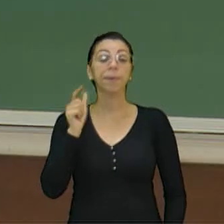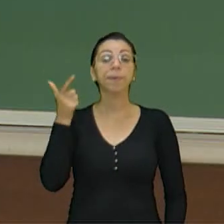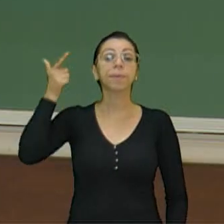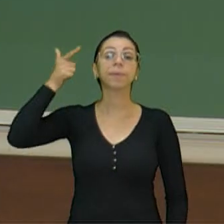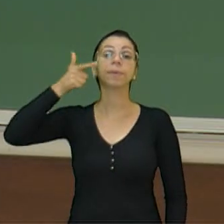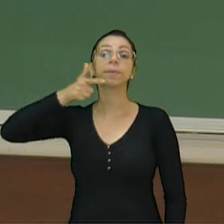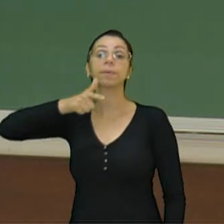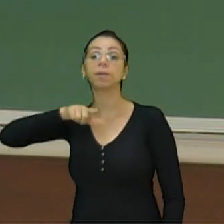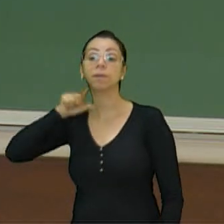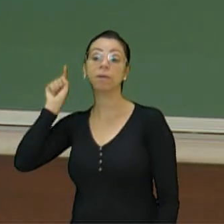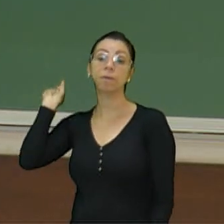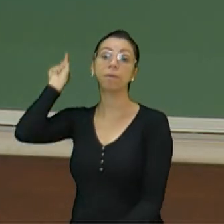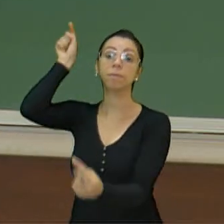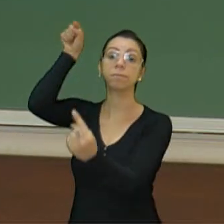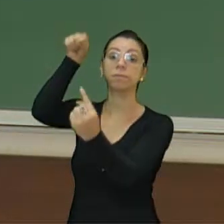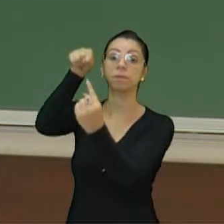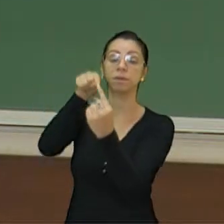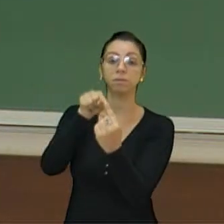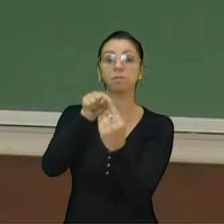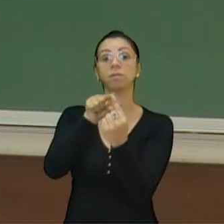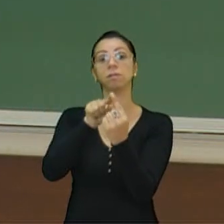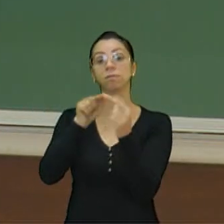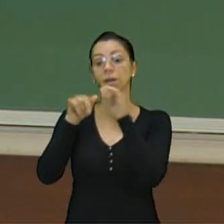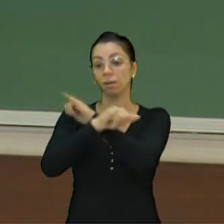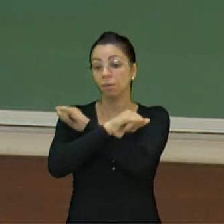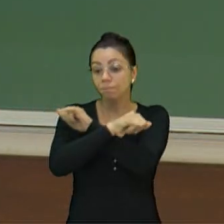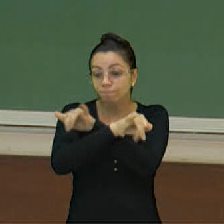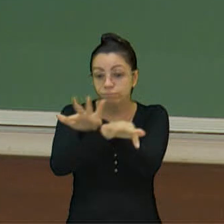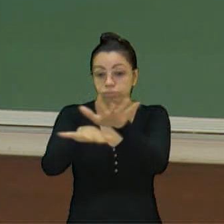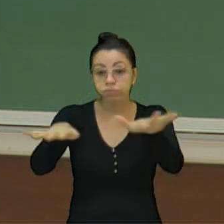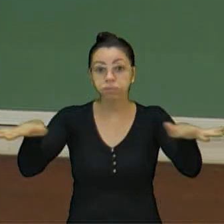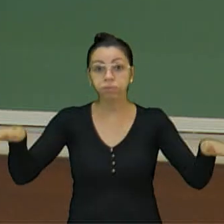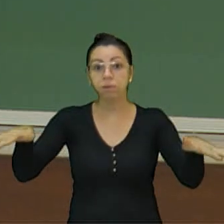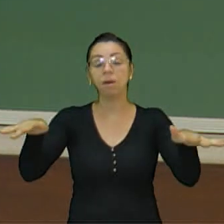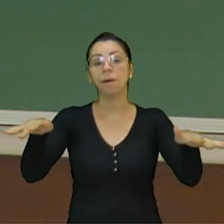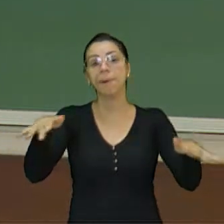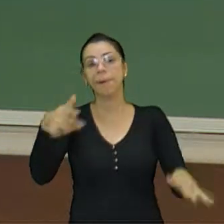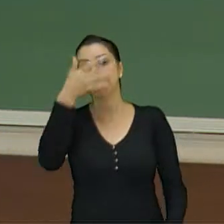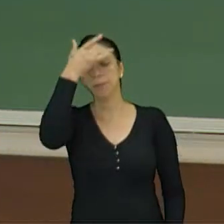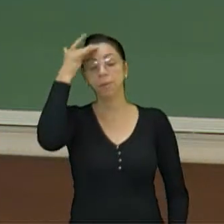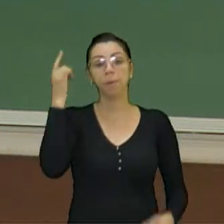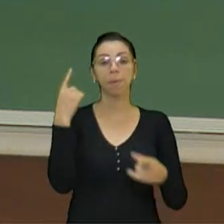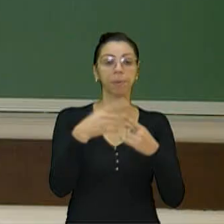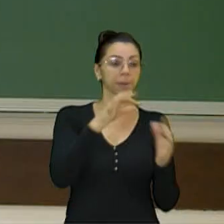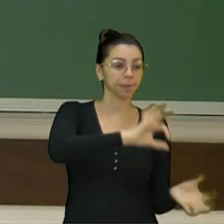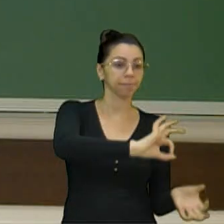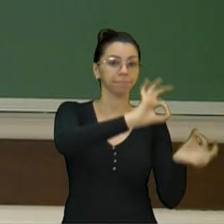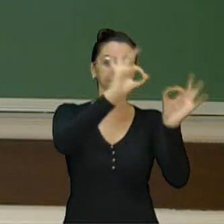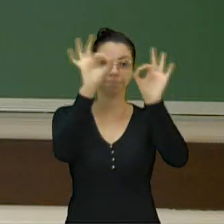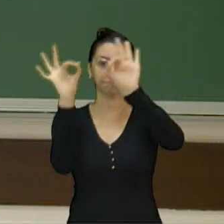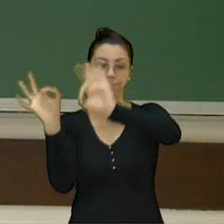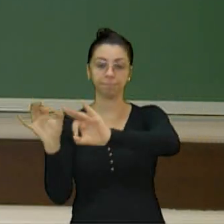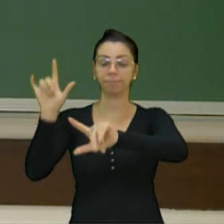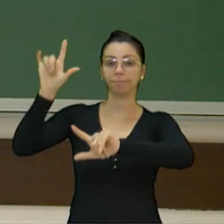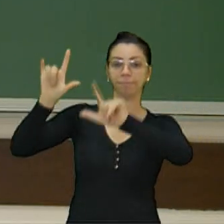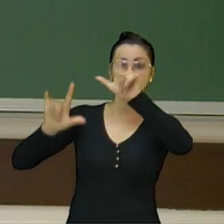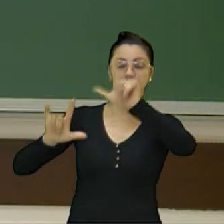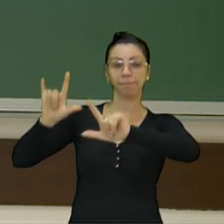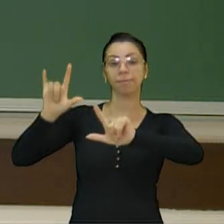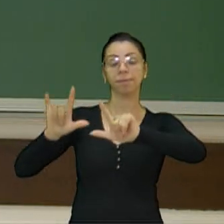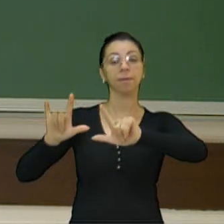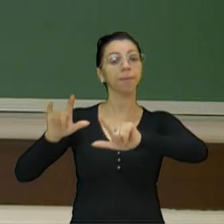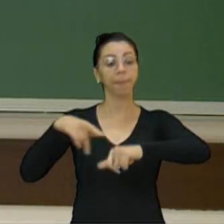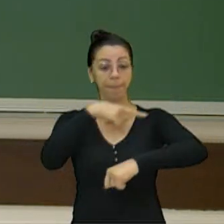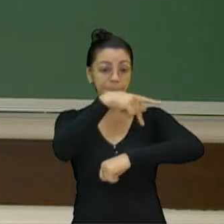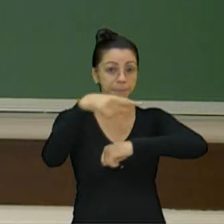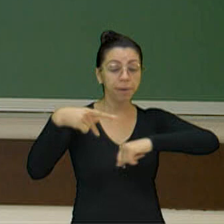conseguir atingir o maior número de pessoas, porque assistir TV é uma das atividades favoritas do